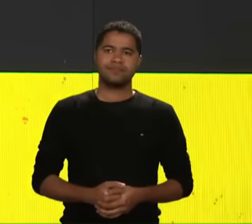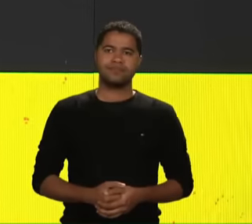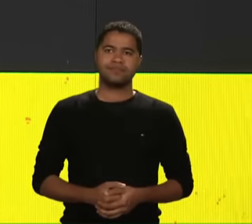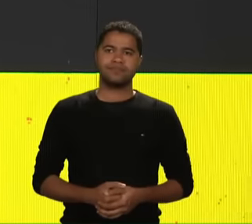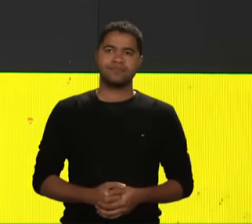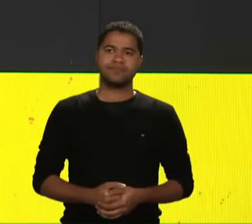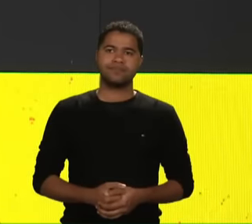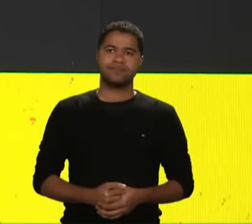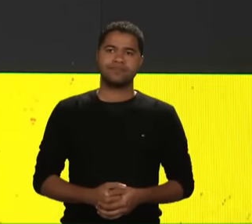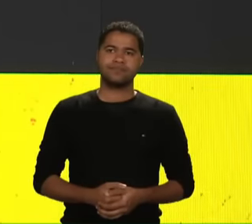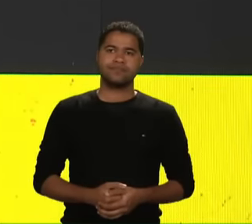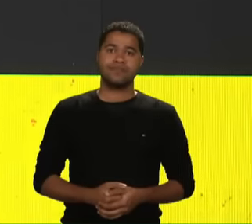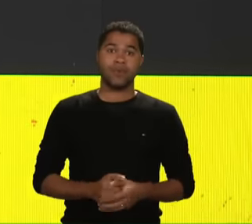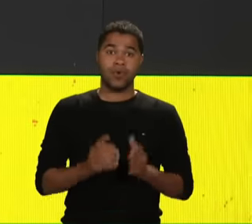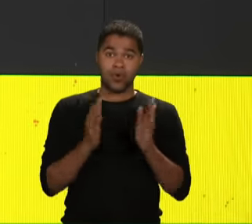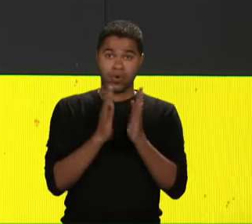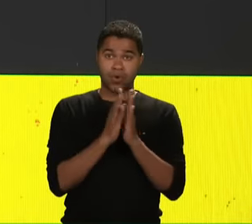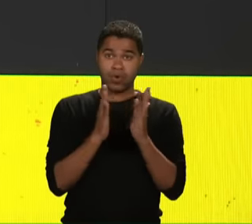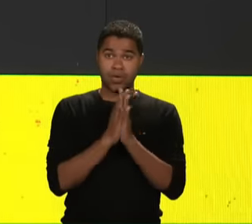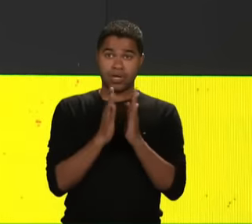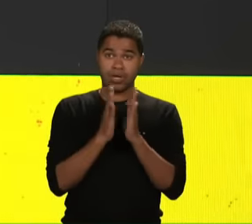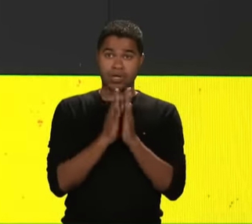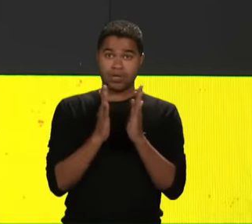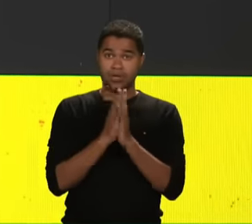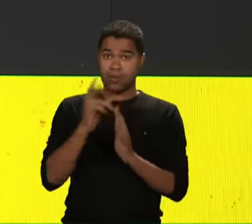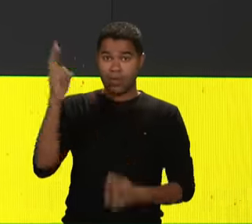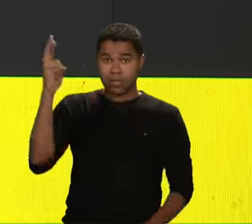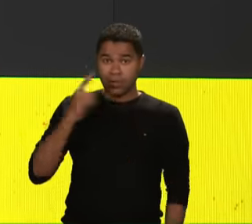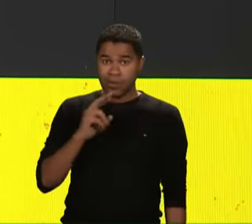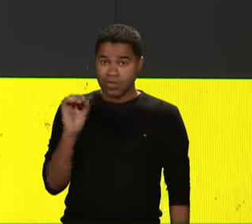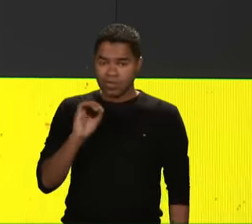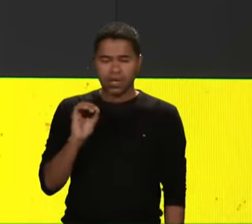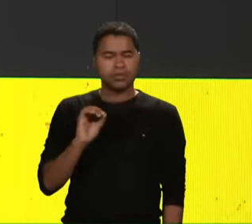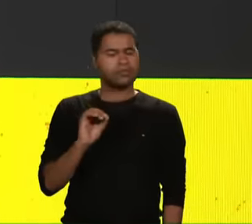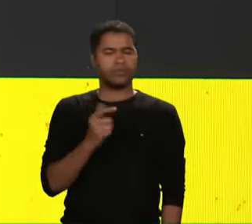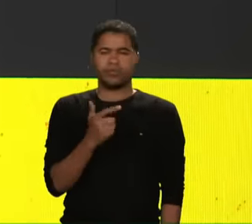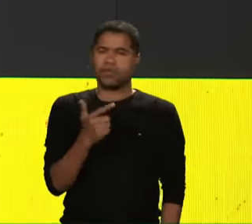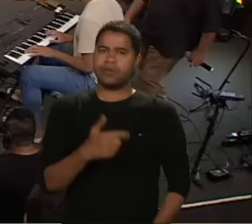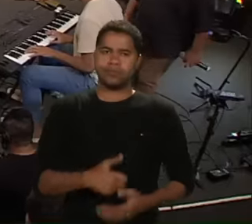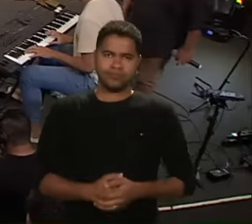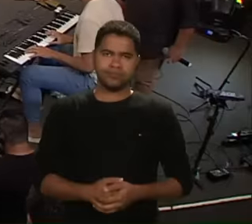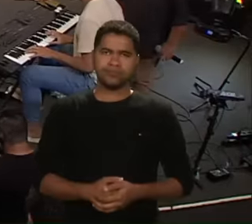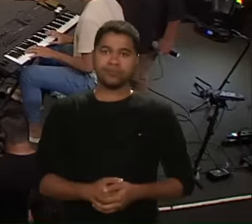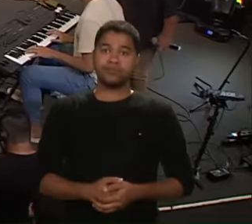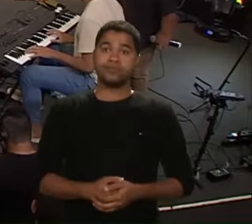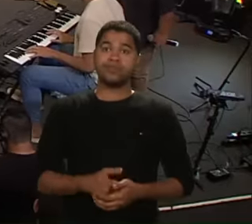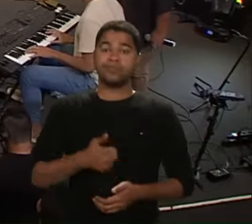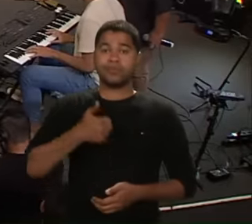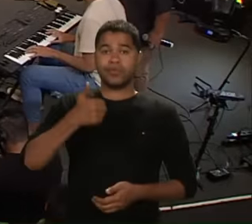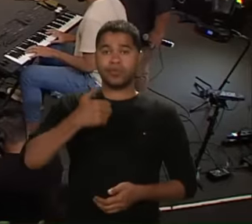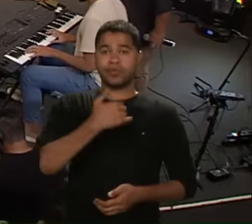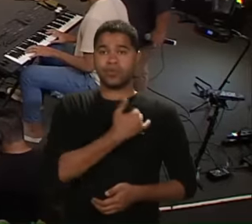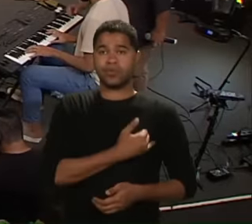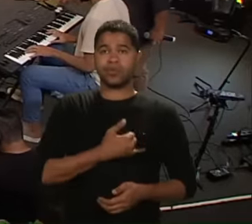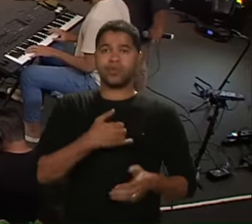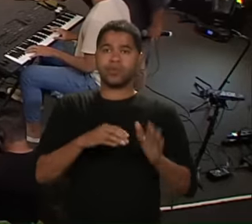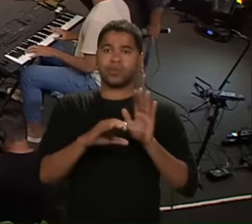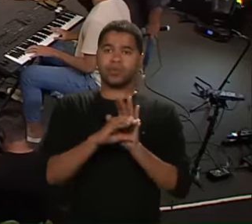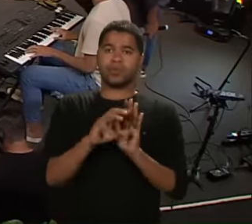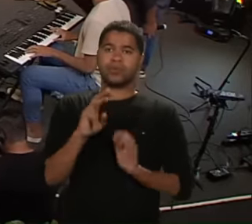Nem uma oração sem resposta. Vamos ler de novo. 1 João capítulo